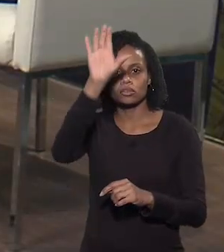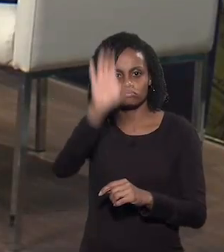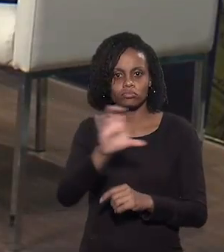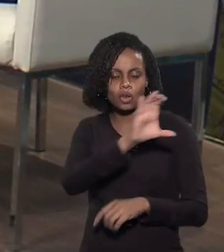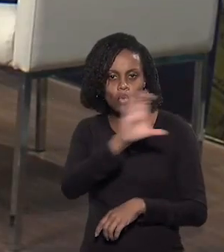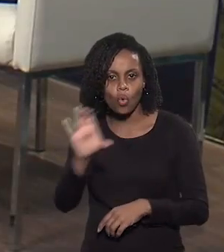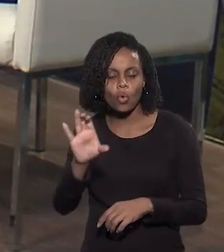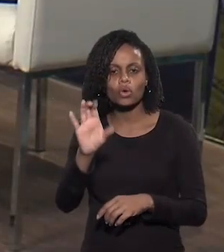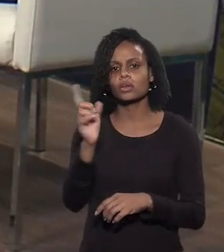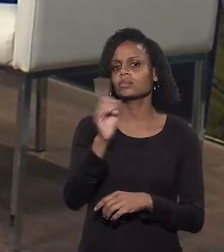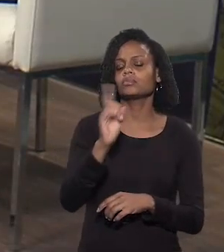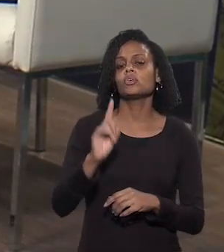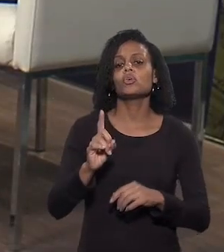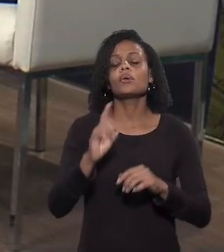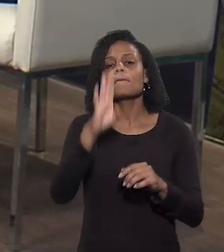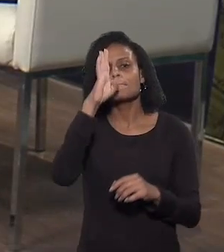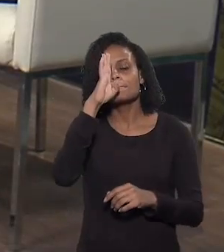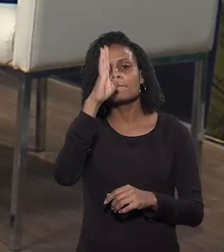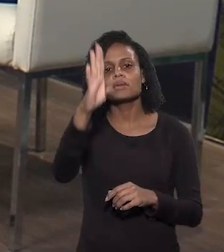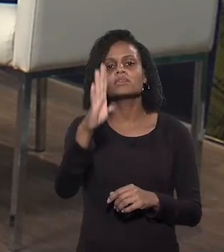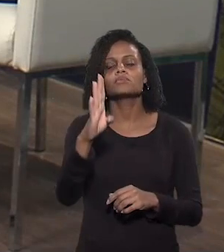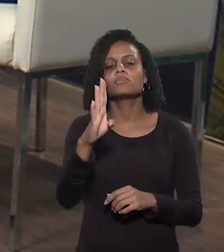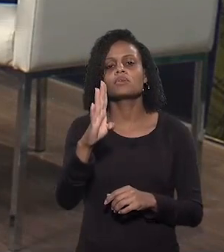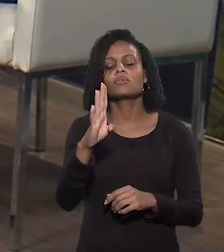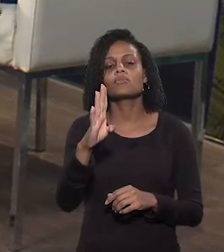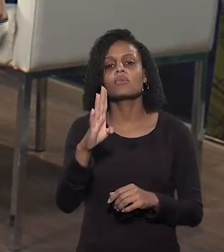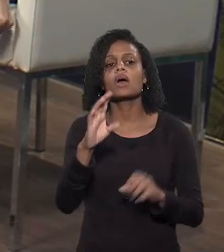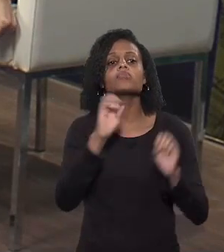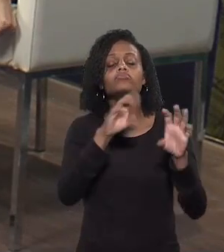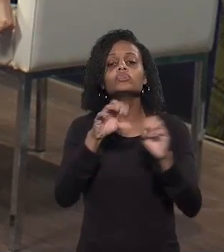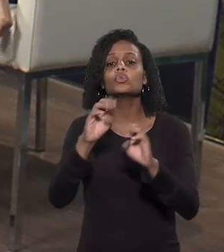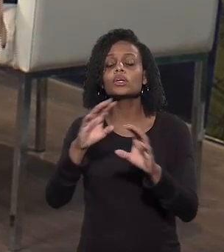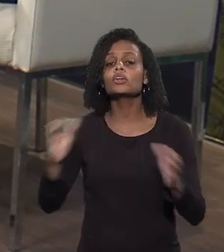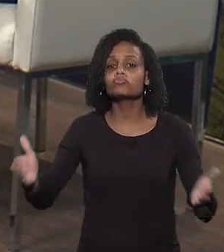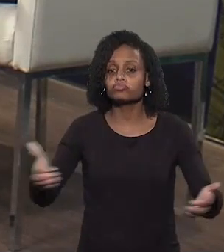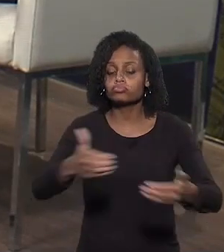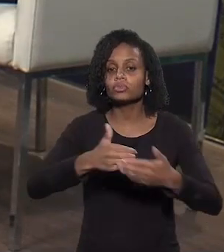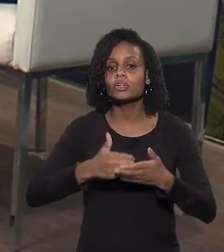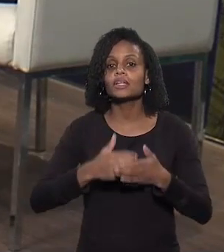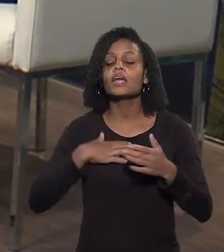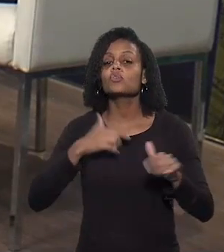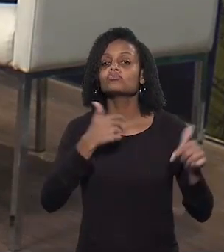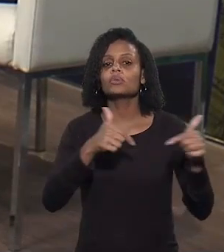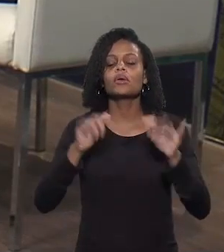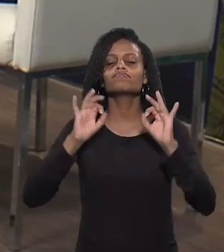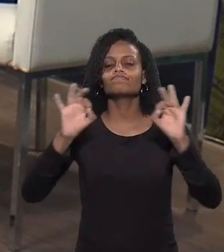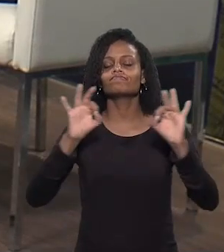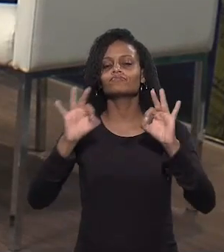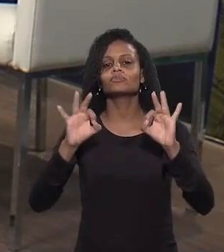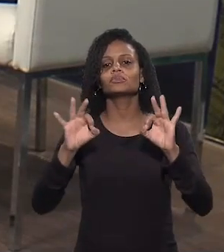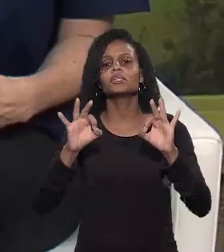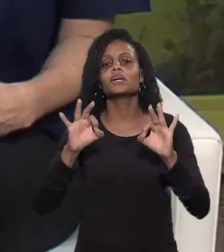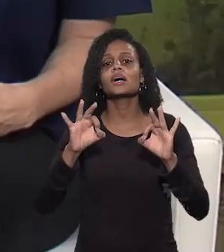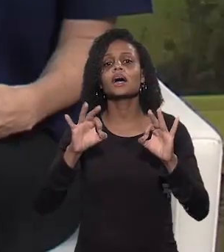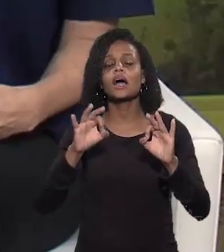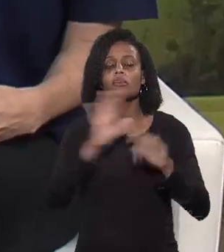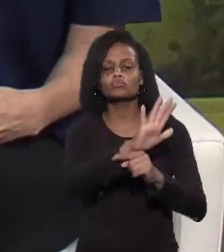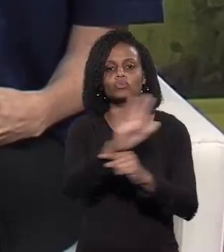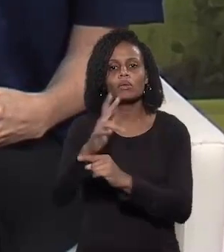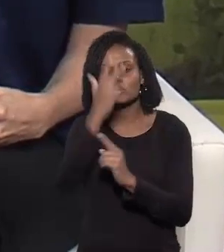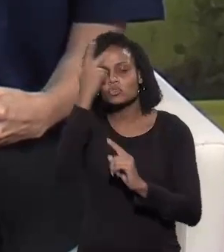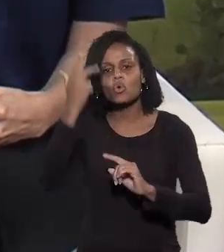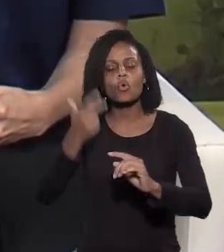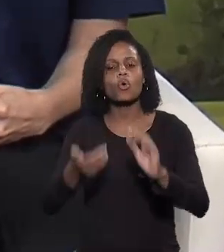Evangélica, mas especialmente ela prega que no acolhimento há um serviço específico para retirar essas pessoas